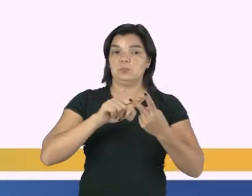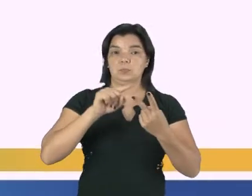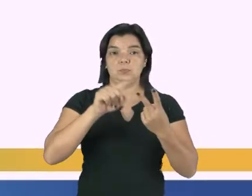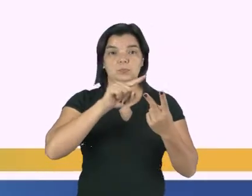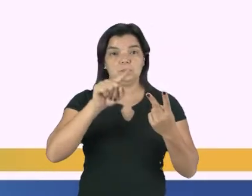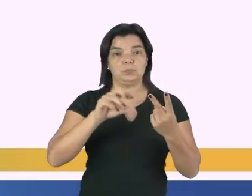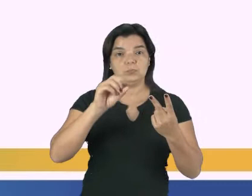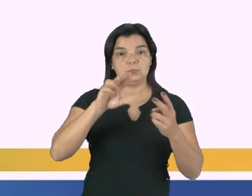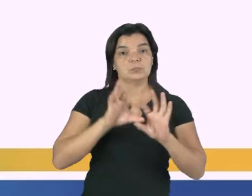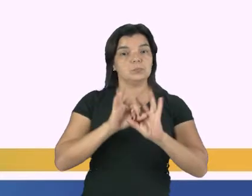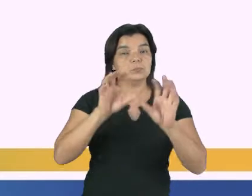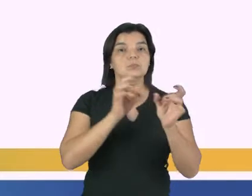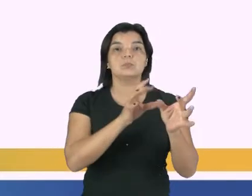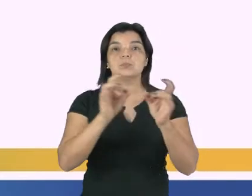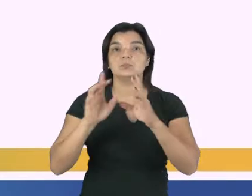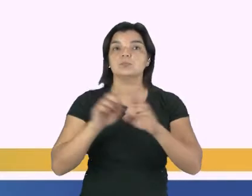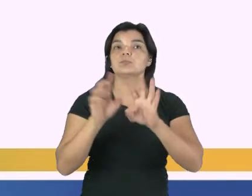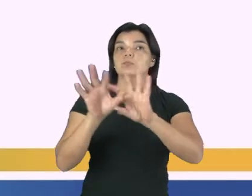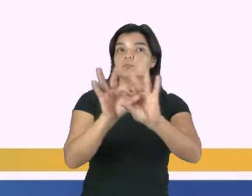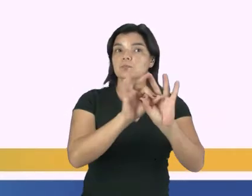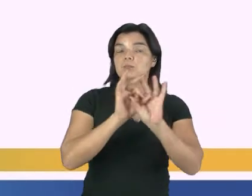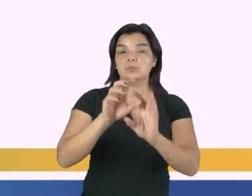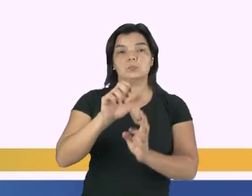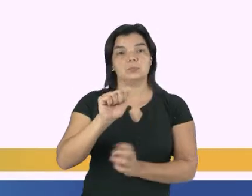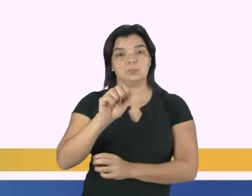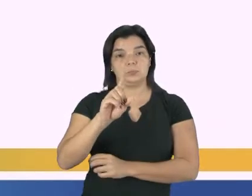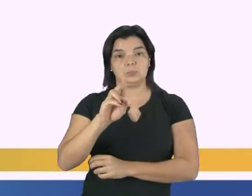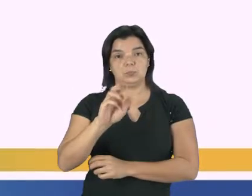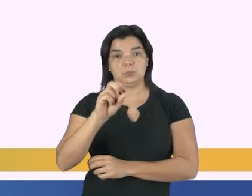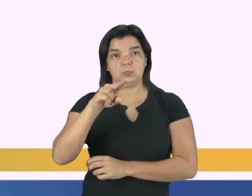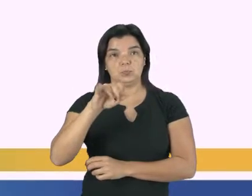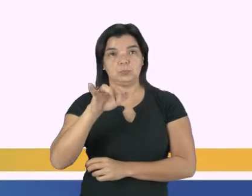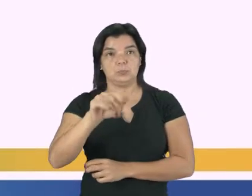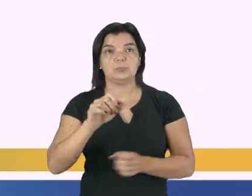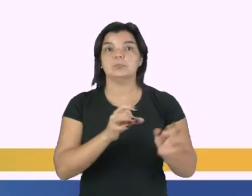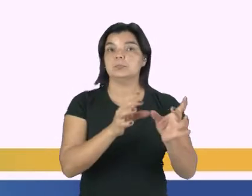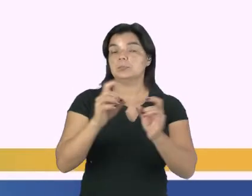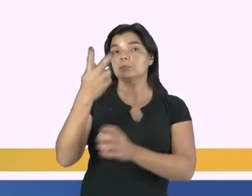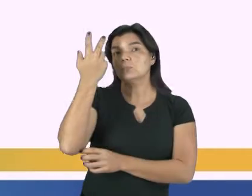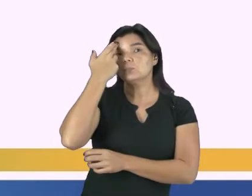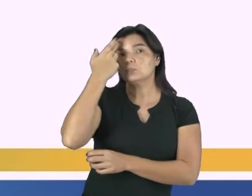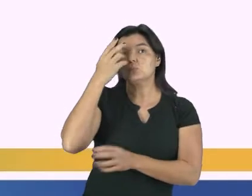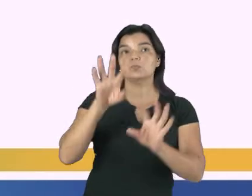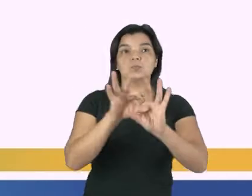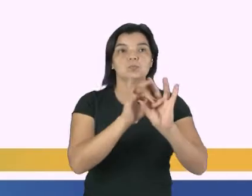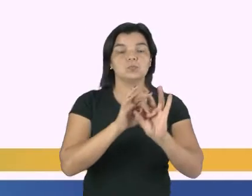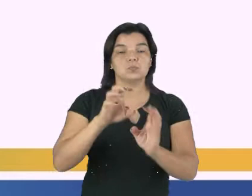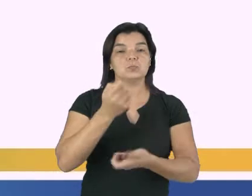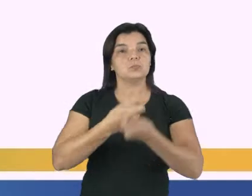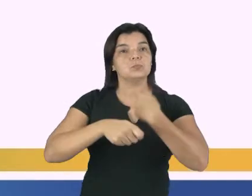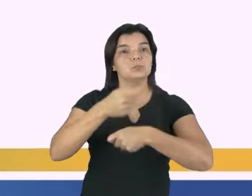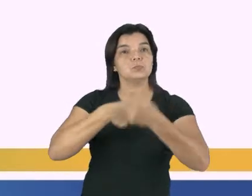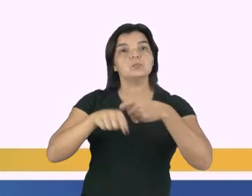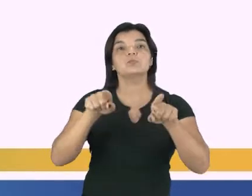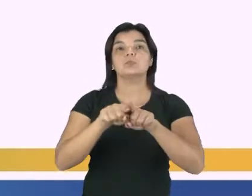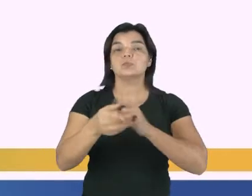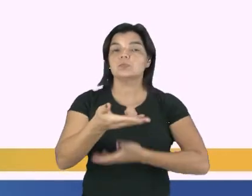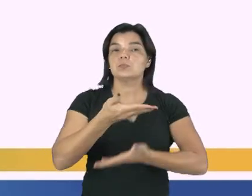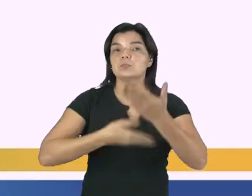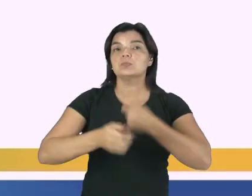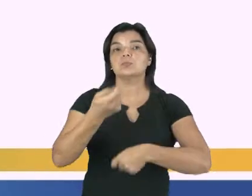de livre comércio, união aduaneira, mercado comum, união econômica